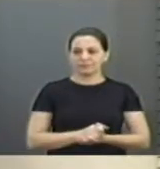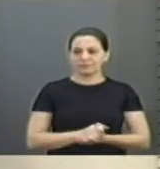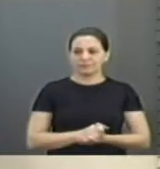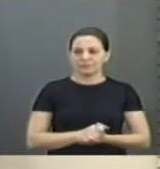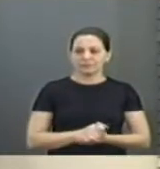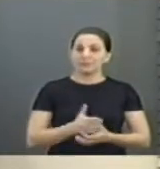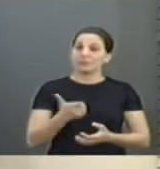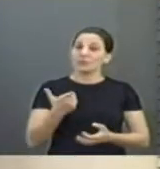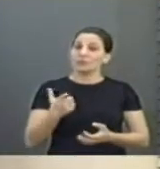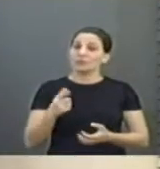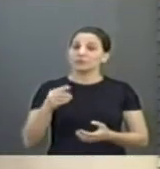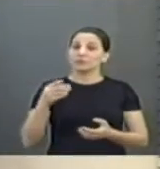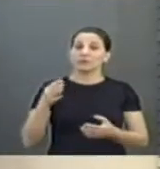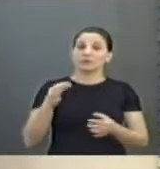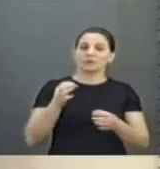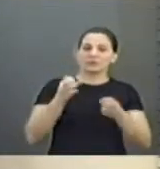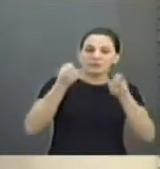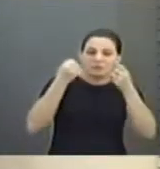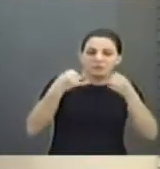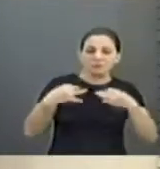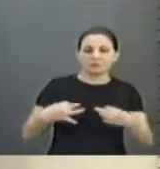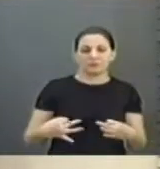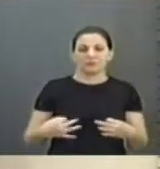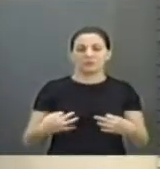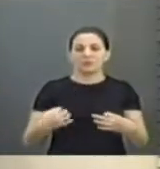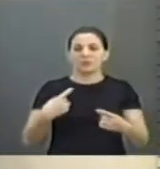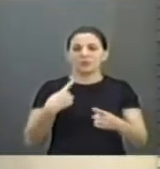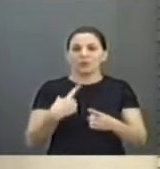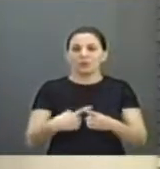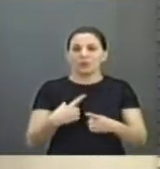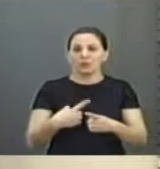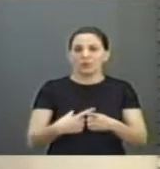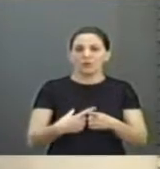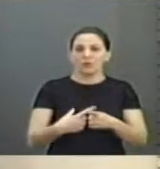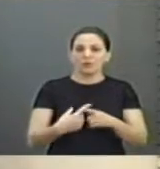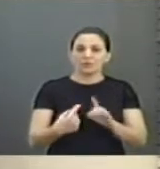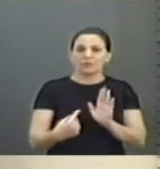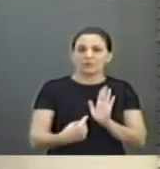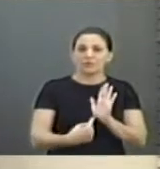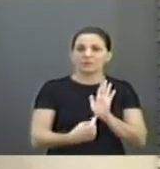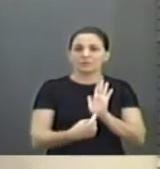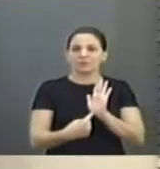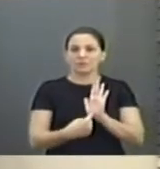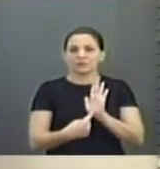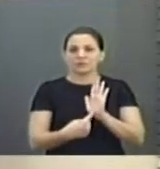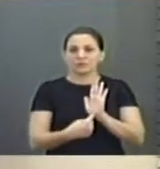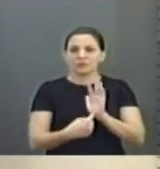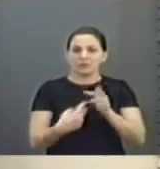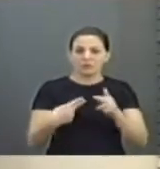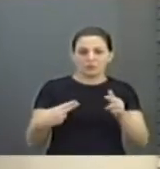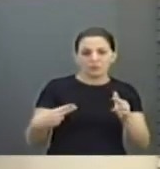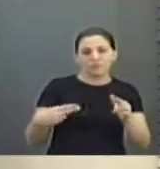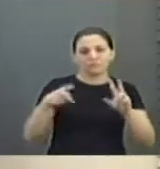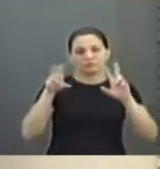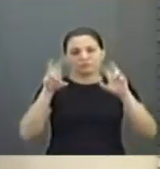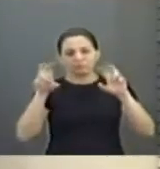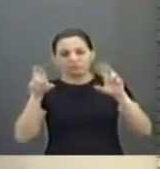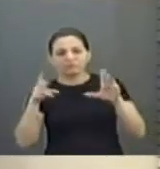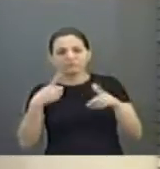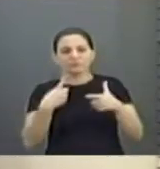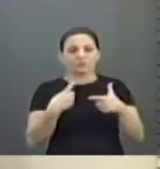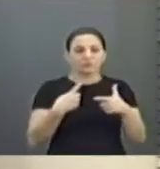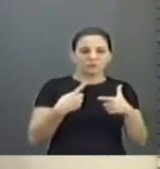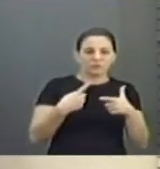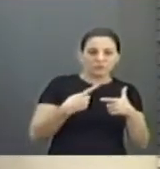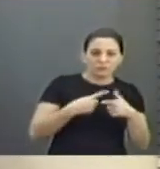não existe justificativa para determinados tipos de colocações. Tá? Nós estamos num